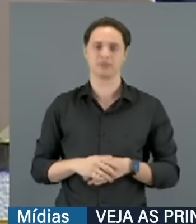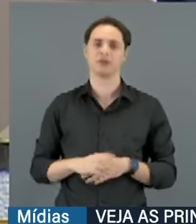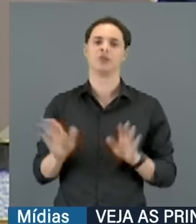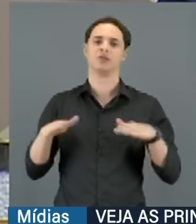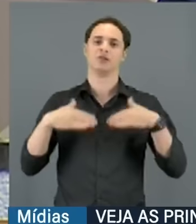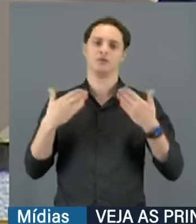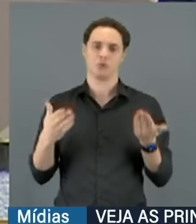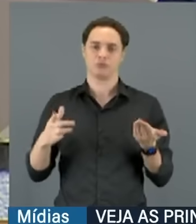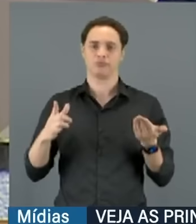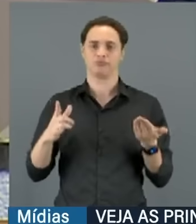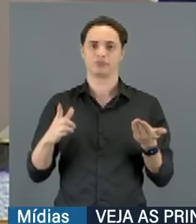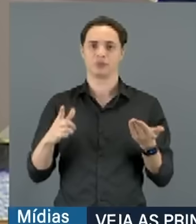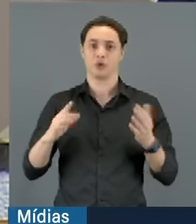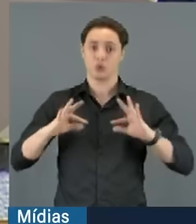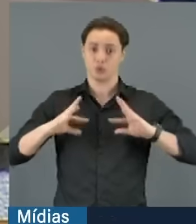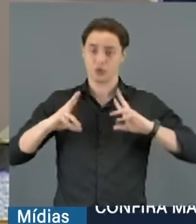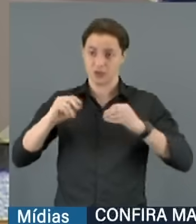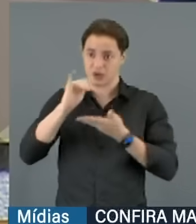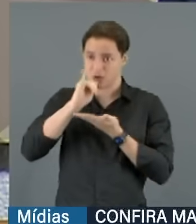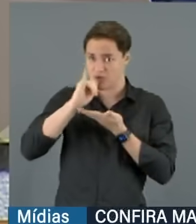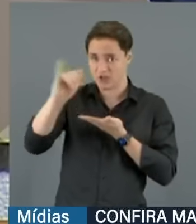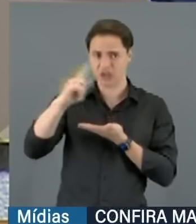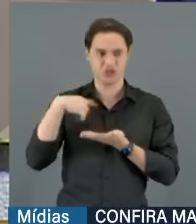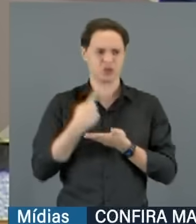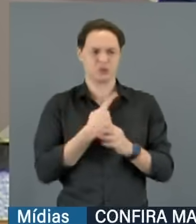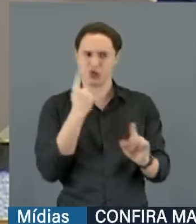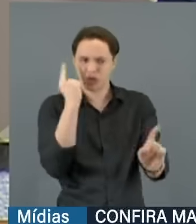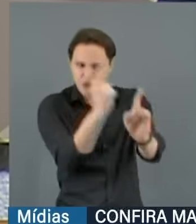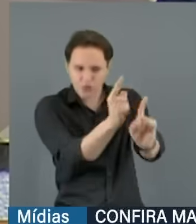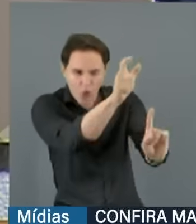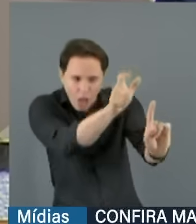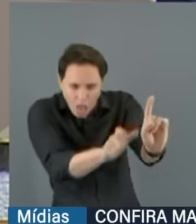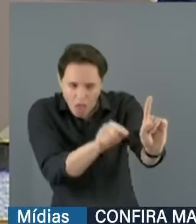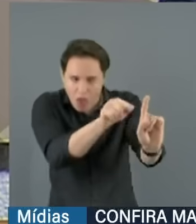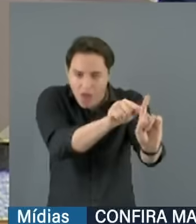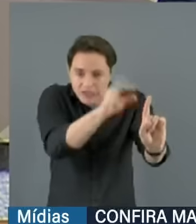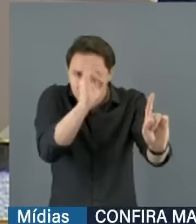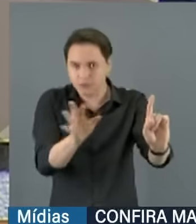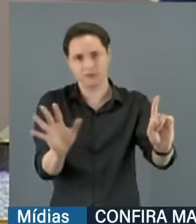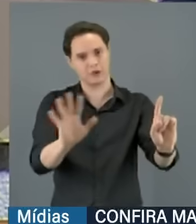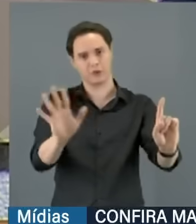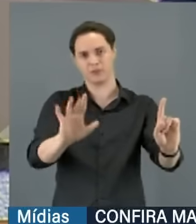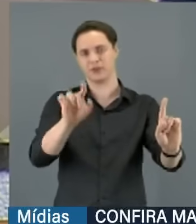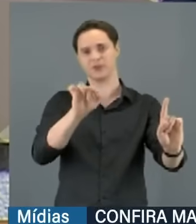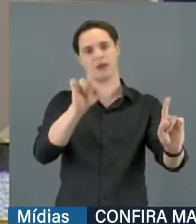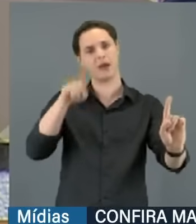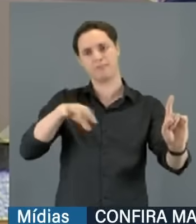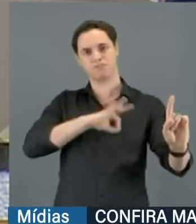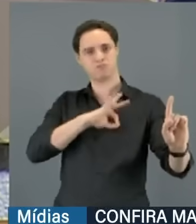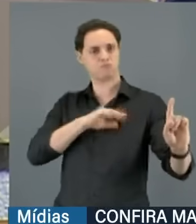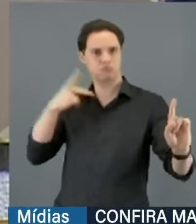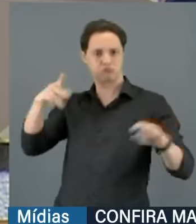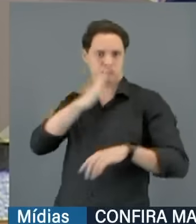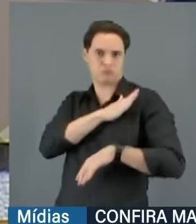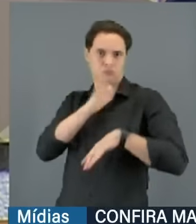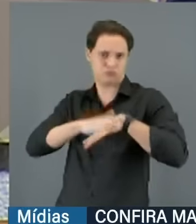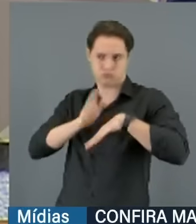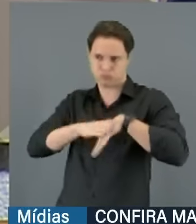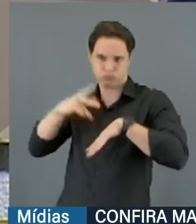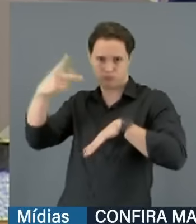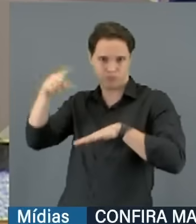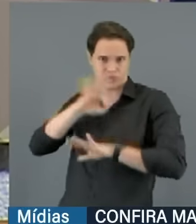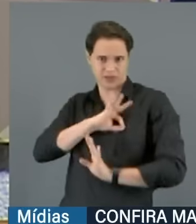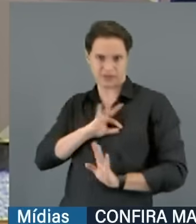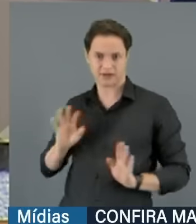alertas processados, nós não identificamos imediatamente indivíduos ali. Isso é uma questão também de polícia, né? Eu quero